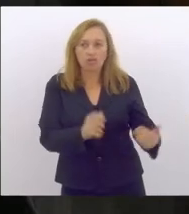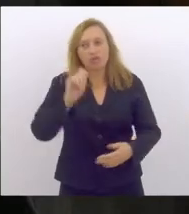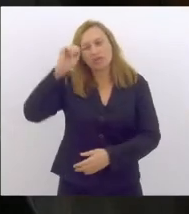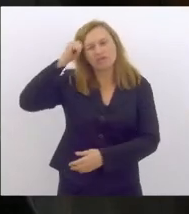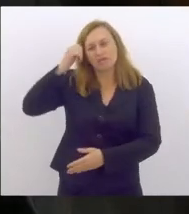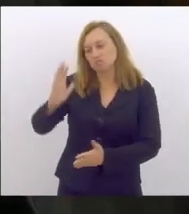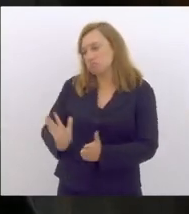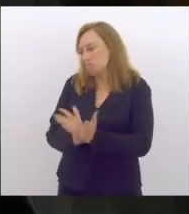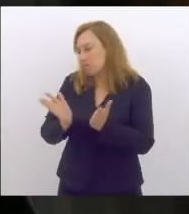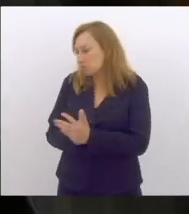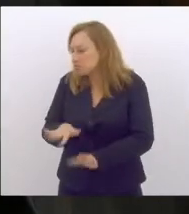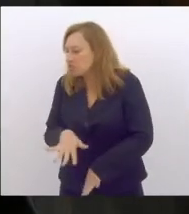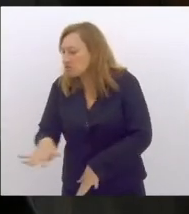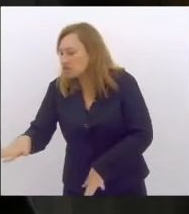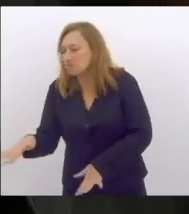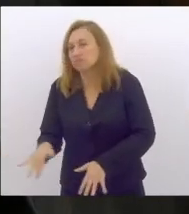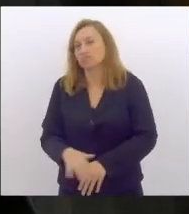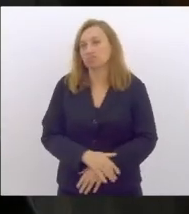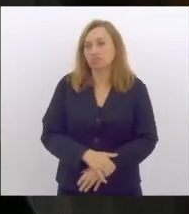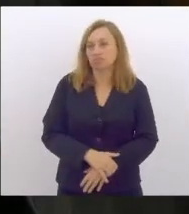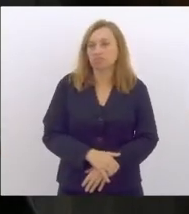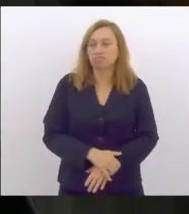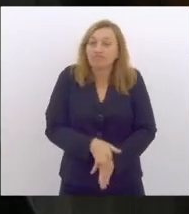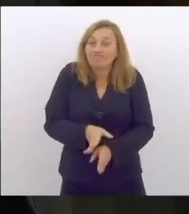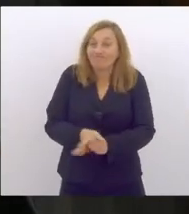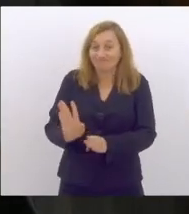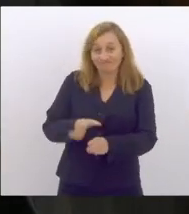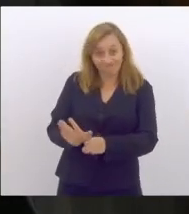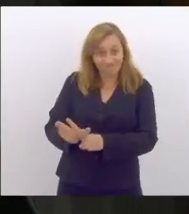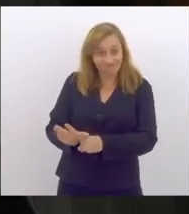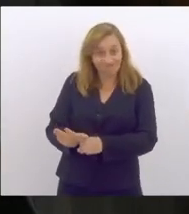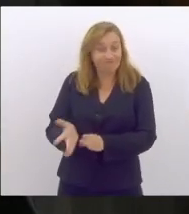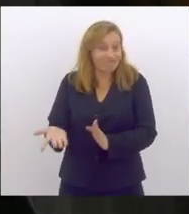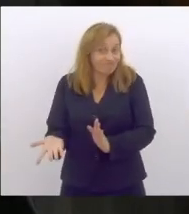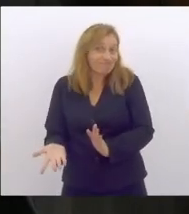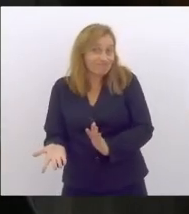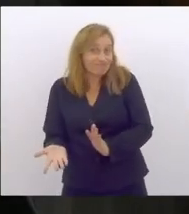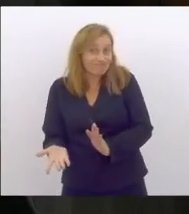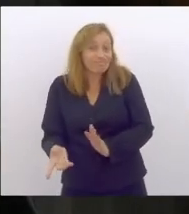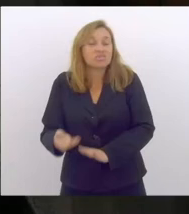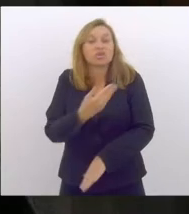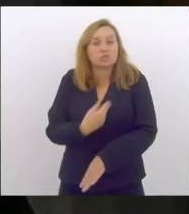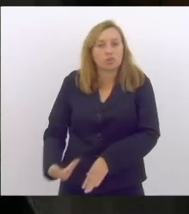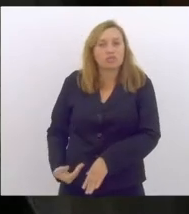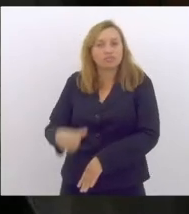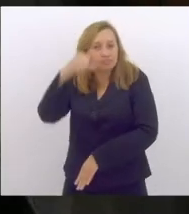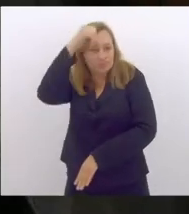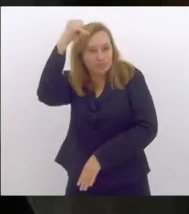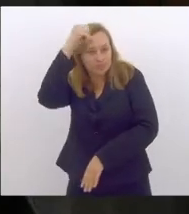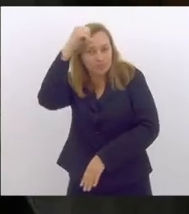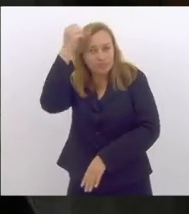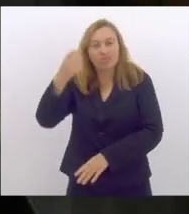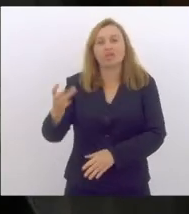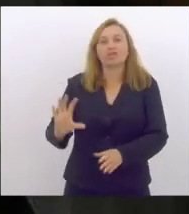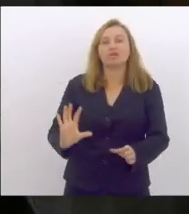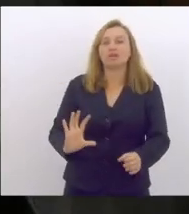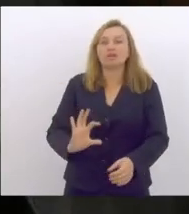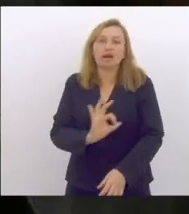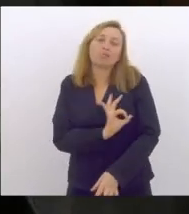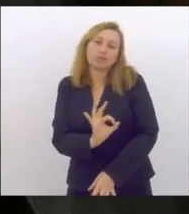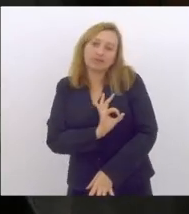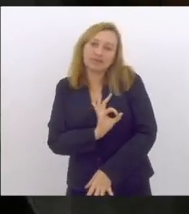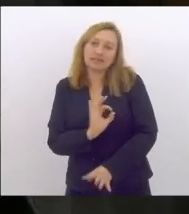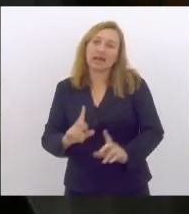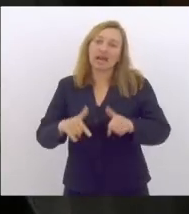favelado E aí Por orientação por diretriz do governo Claudio Castro seus agentes de segurança sua polícia